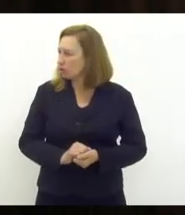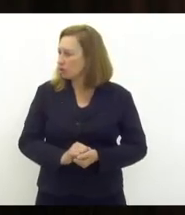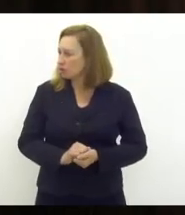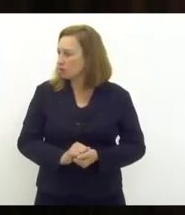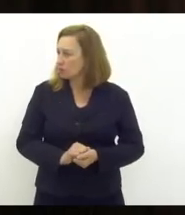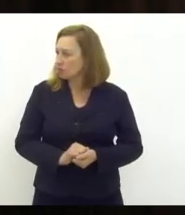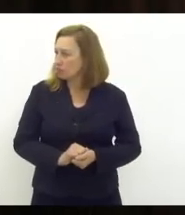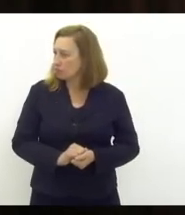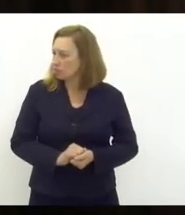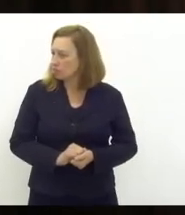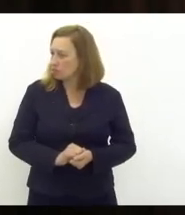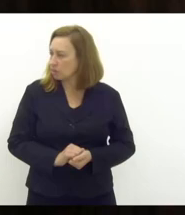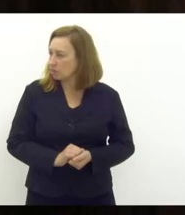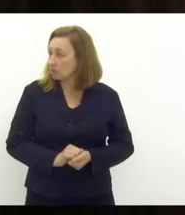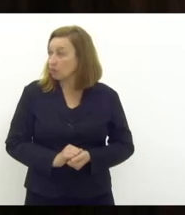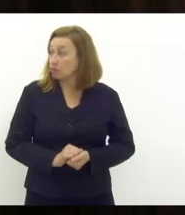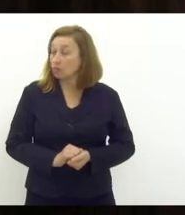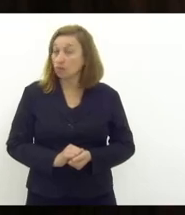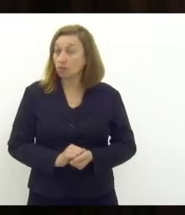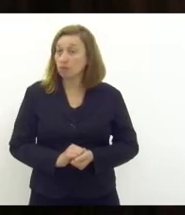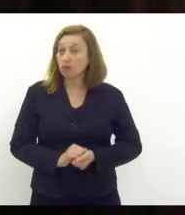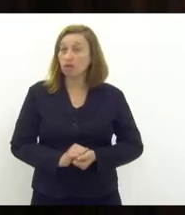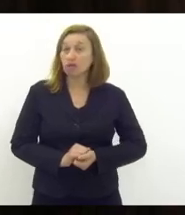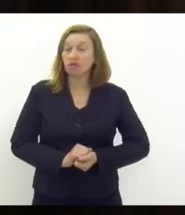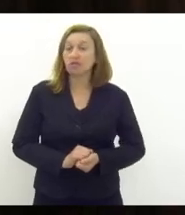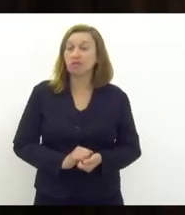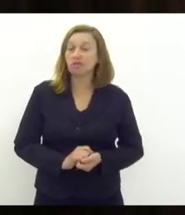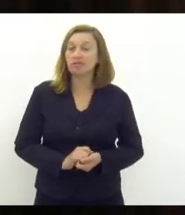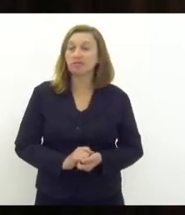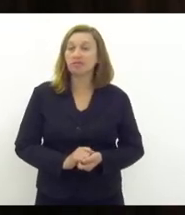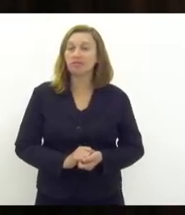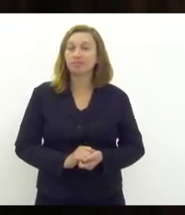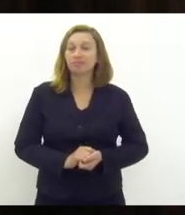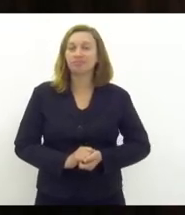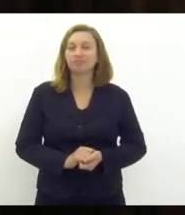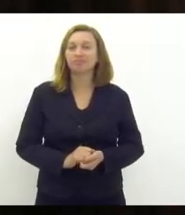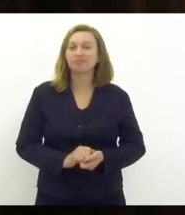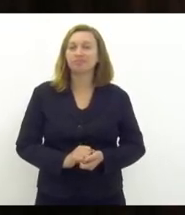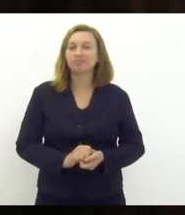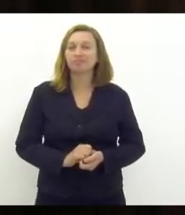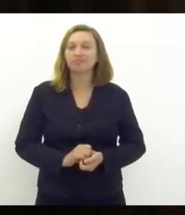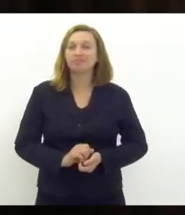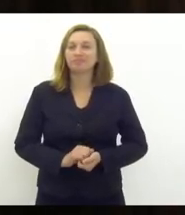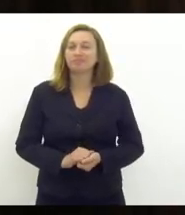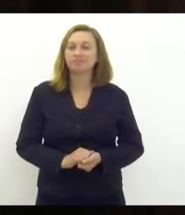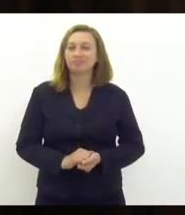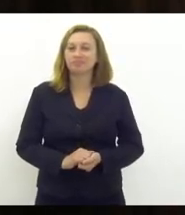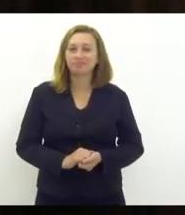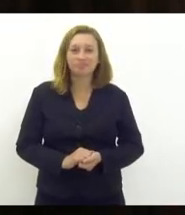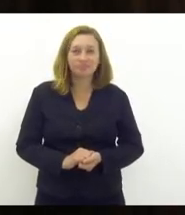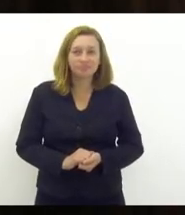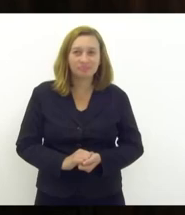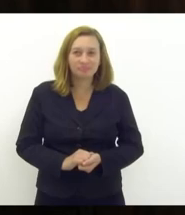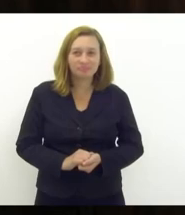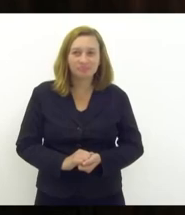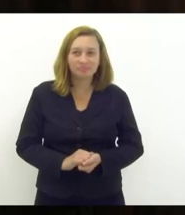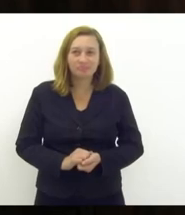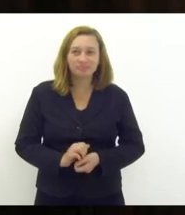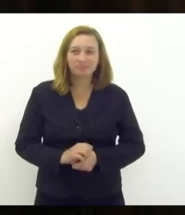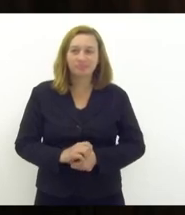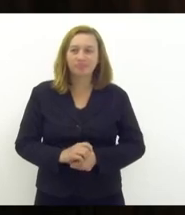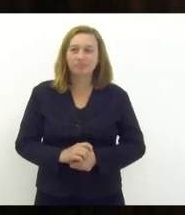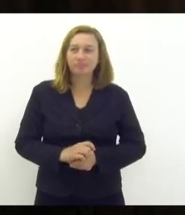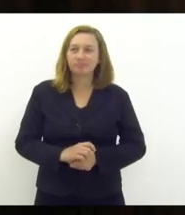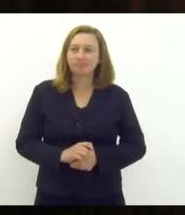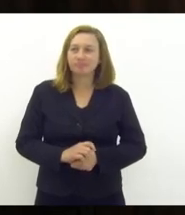todos e quero dar boa noite aqui especialmente ao nosso tá desligado